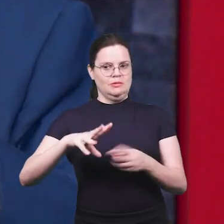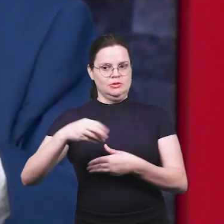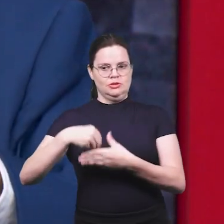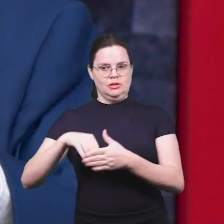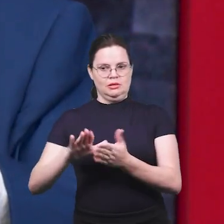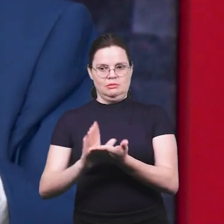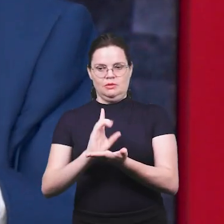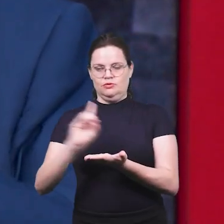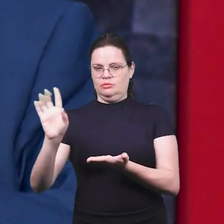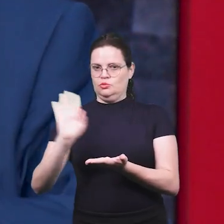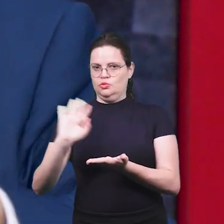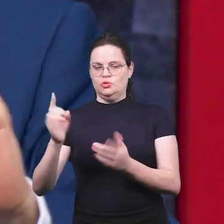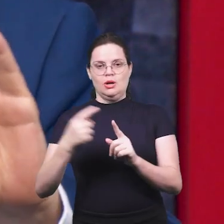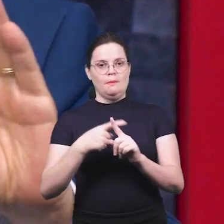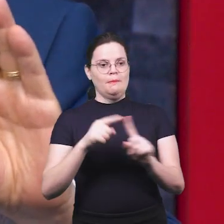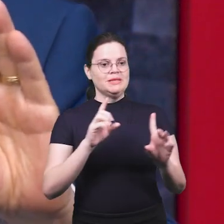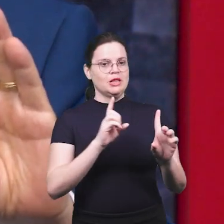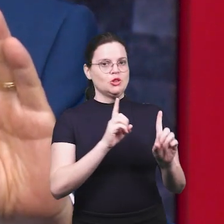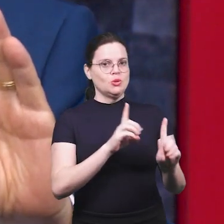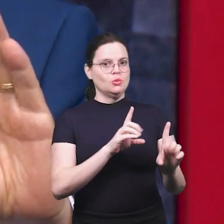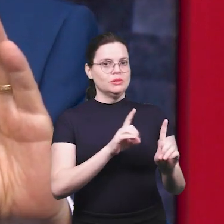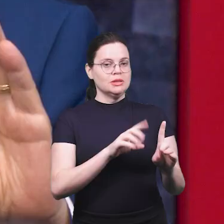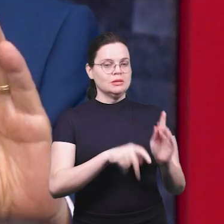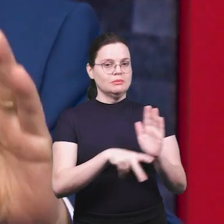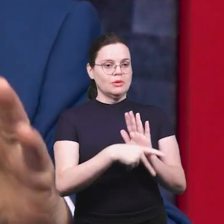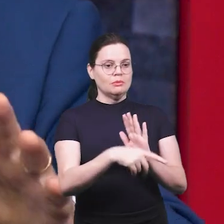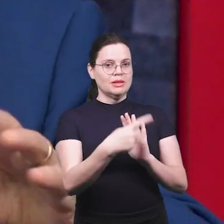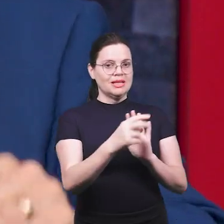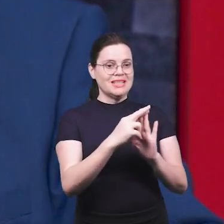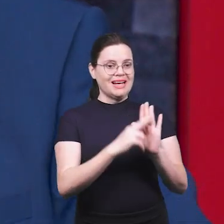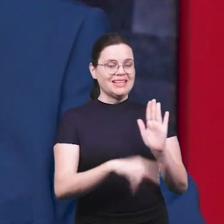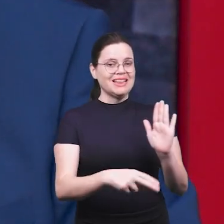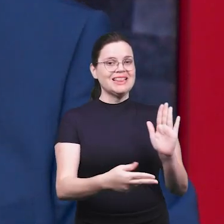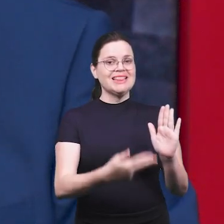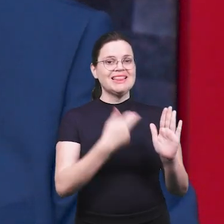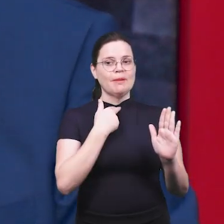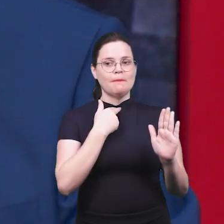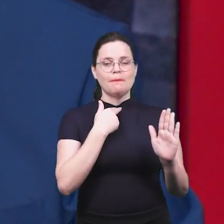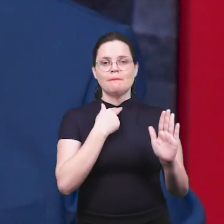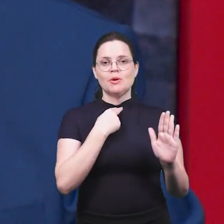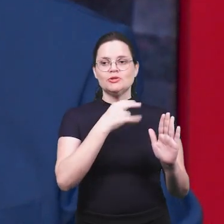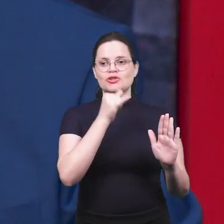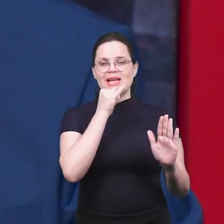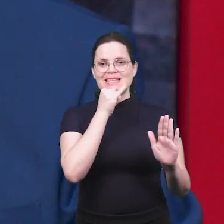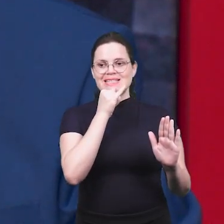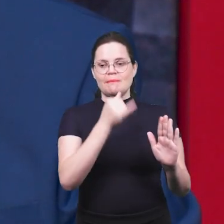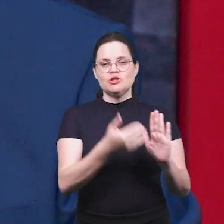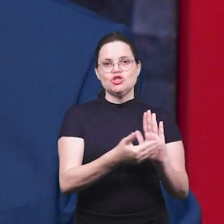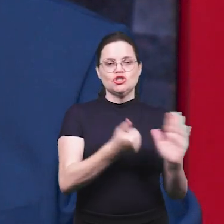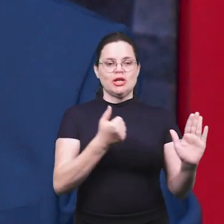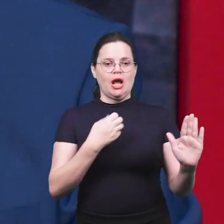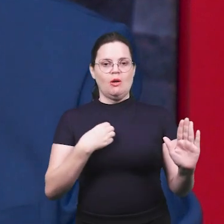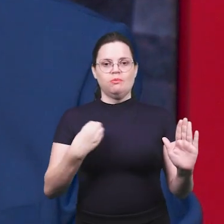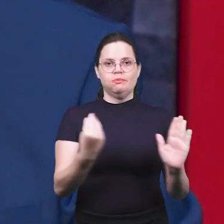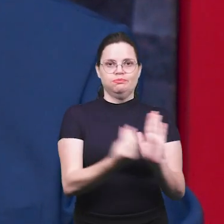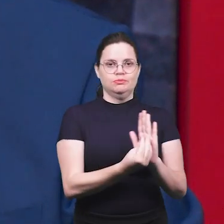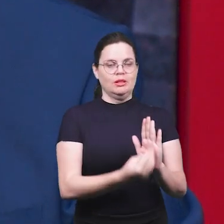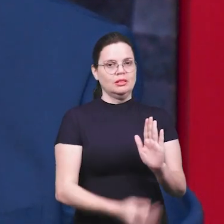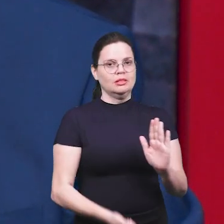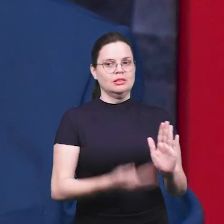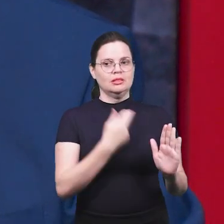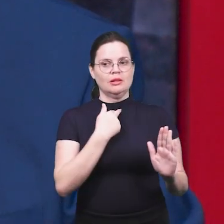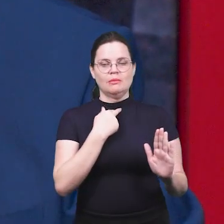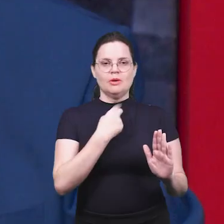estabelecidas, consideradas indiscutíveis. Vou pedir aqui o pastor Luiz Eugênio para dar início